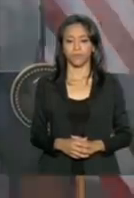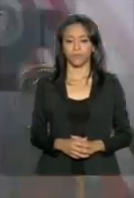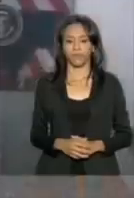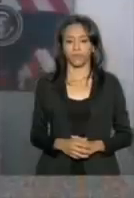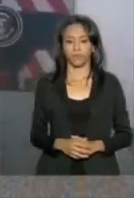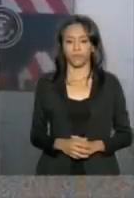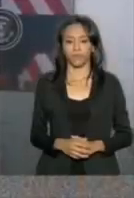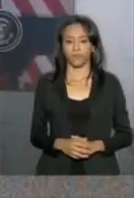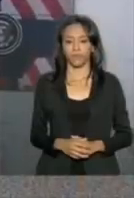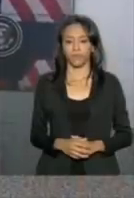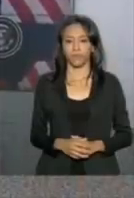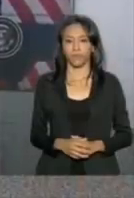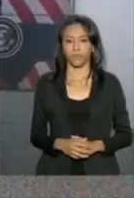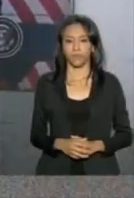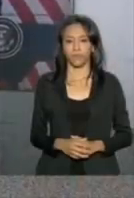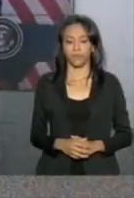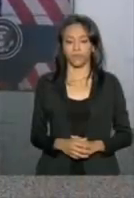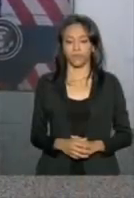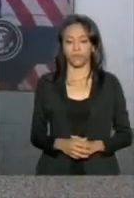report?